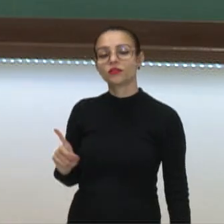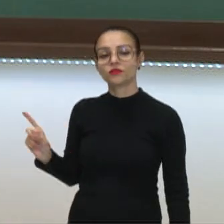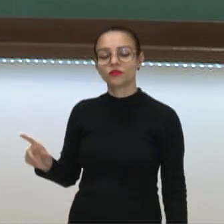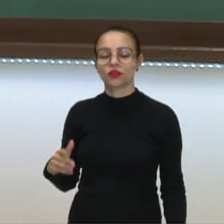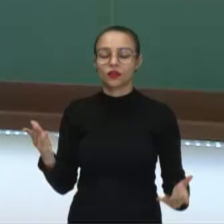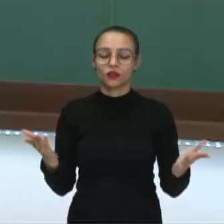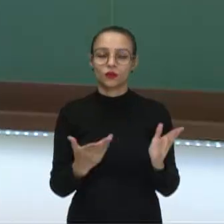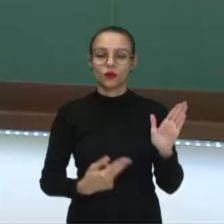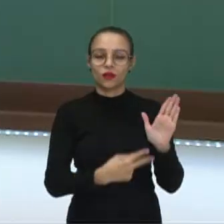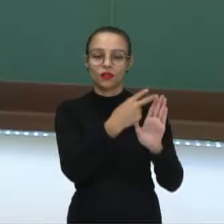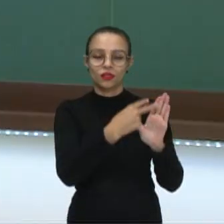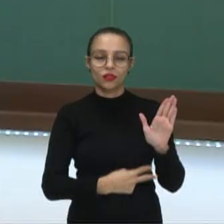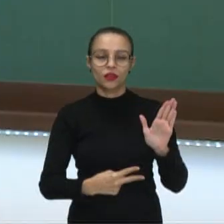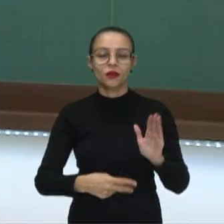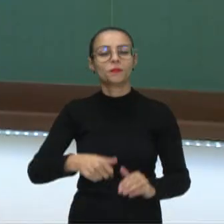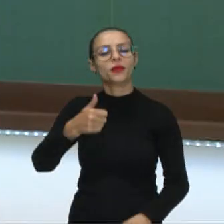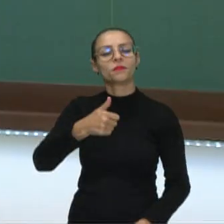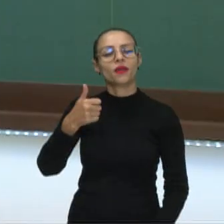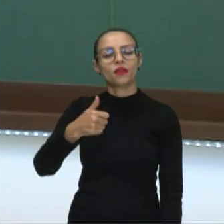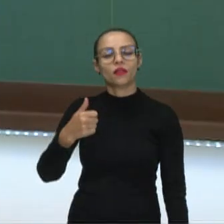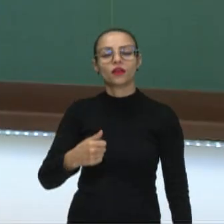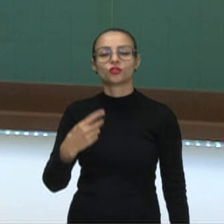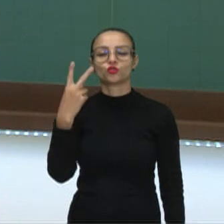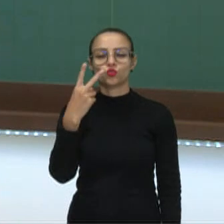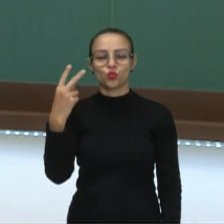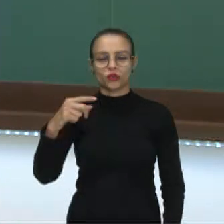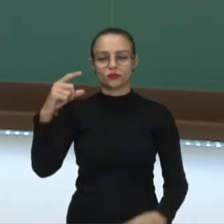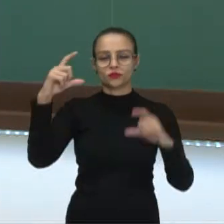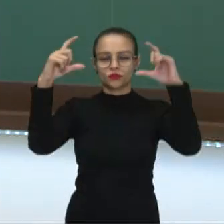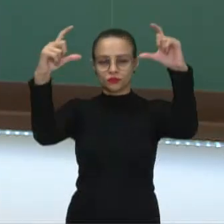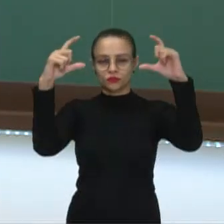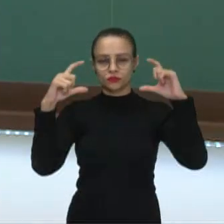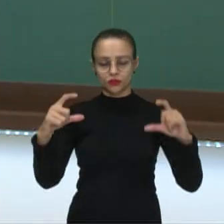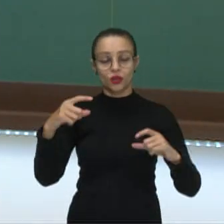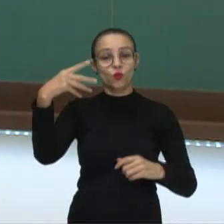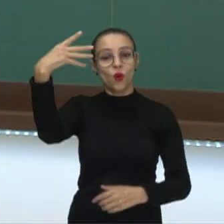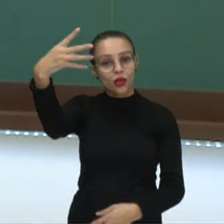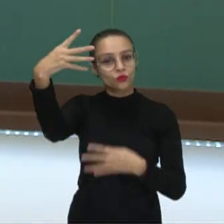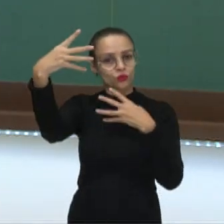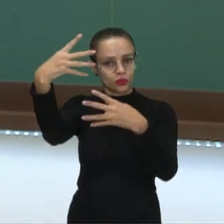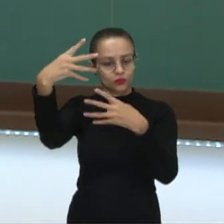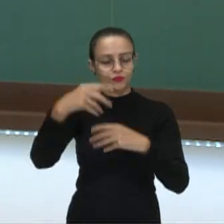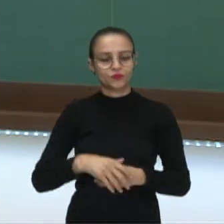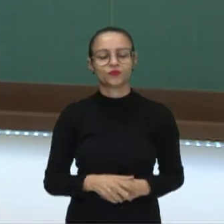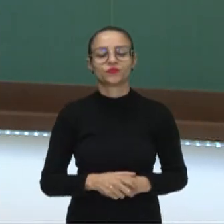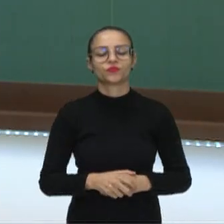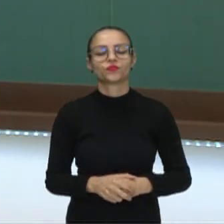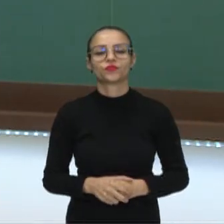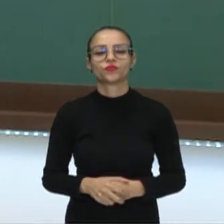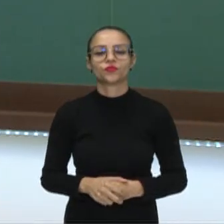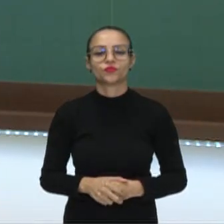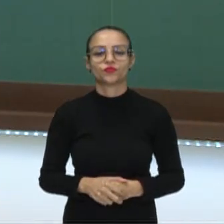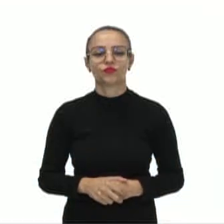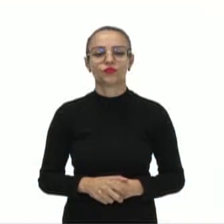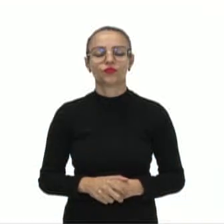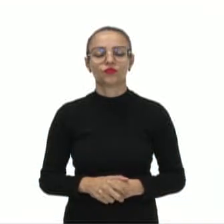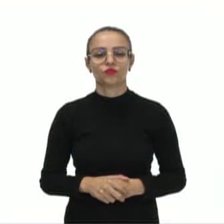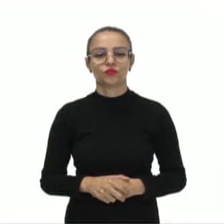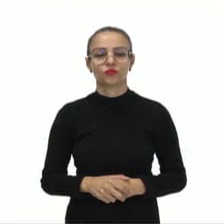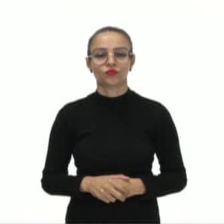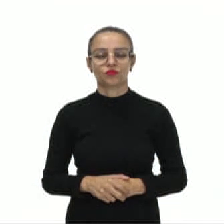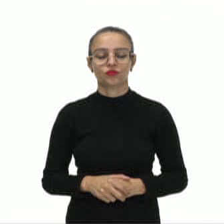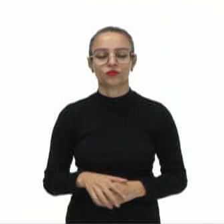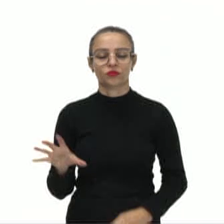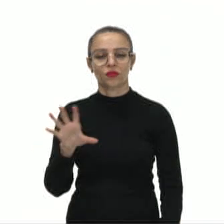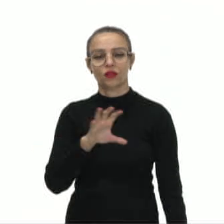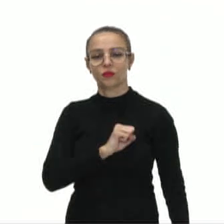ler as 2 primeiras estrofes, portanto, chamaremos de quartetos, ok? Amor é um